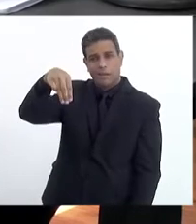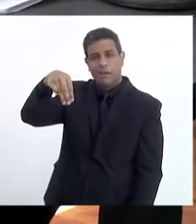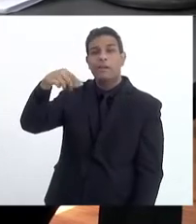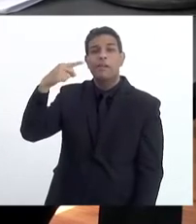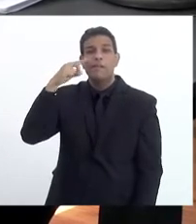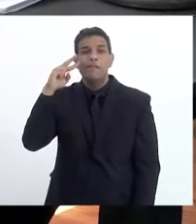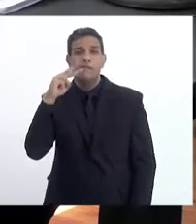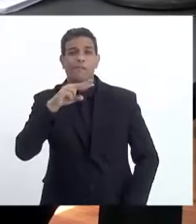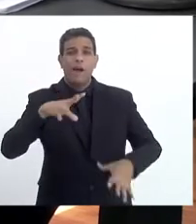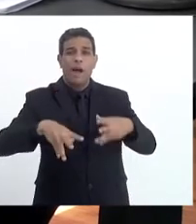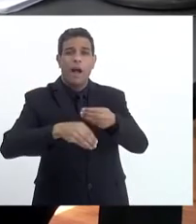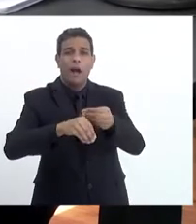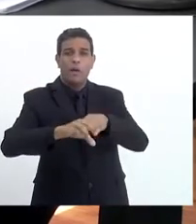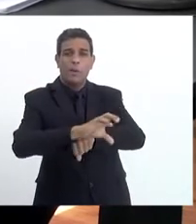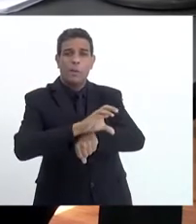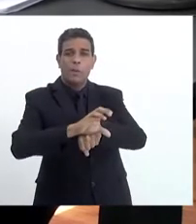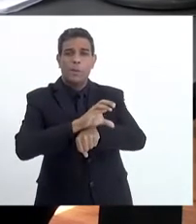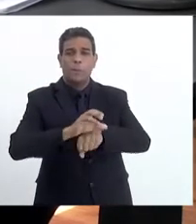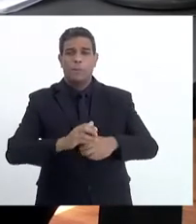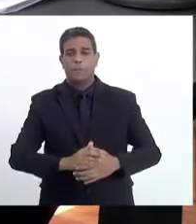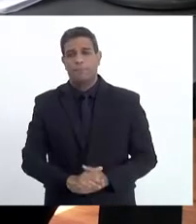pela constitucionalidade.